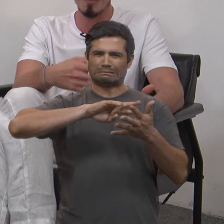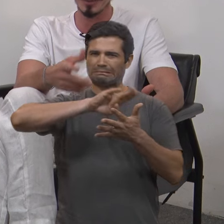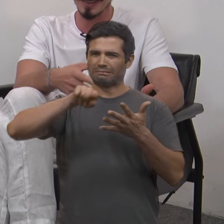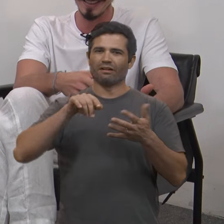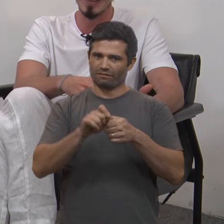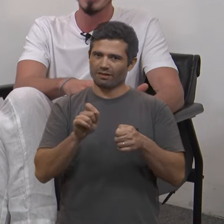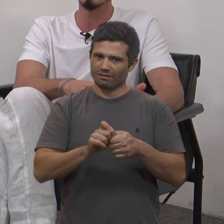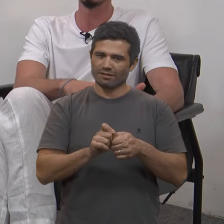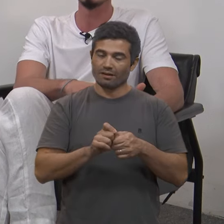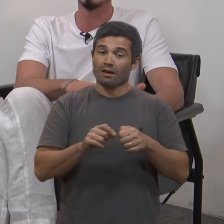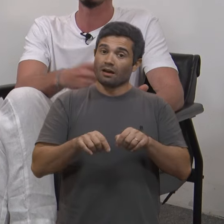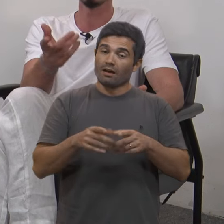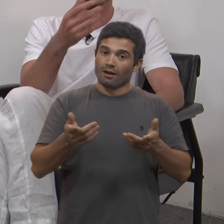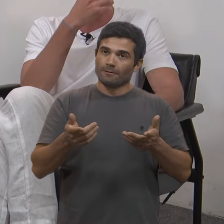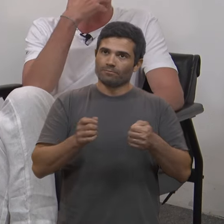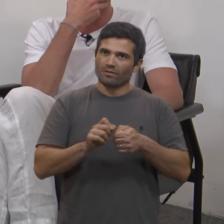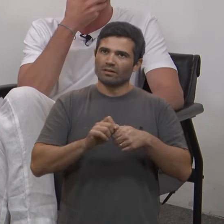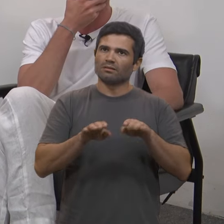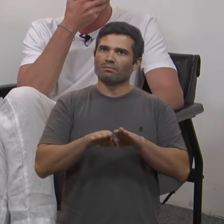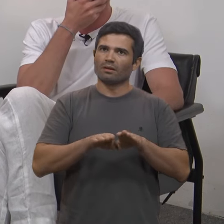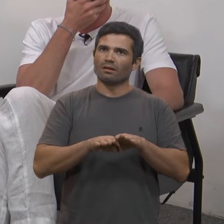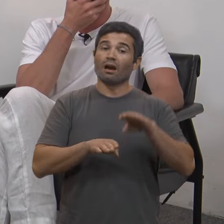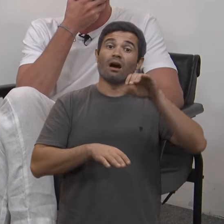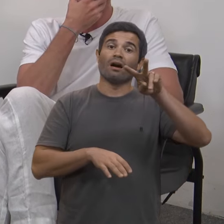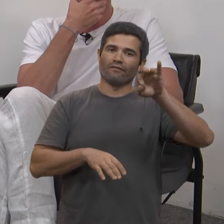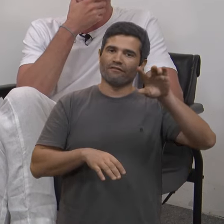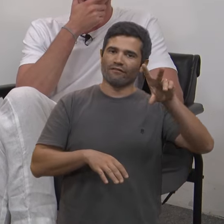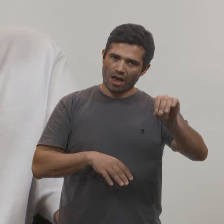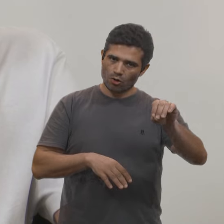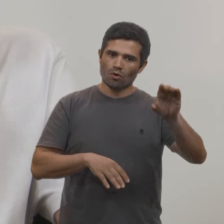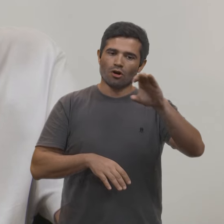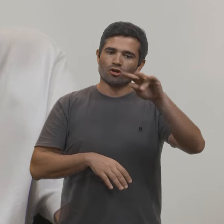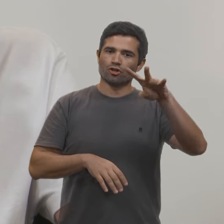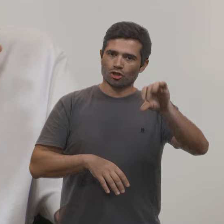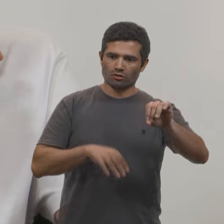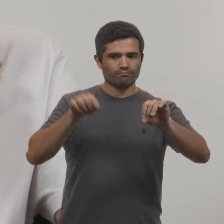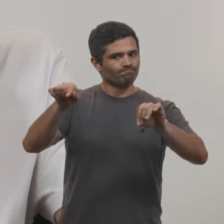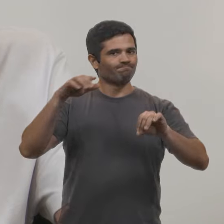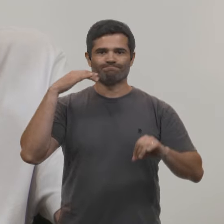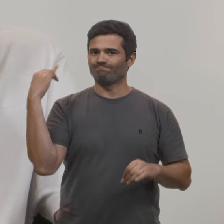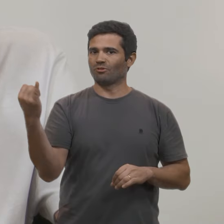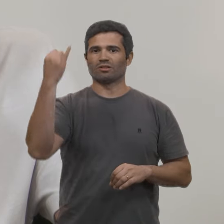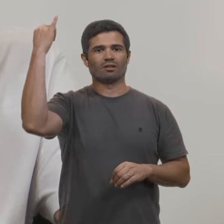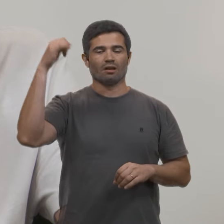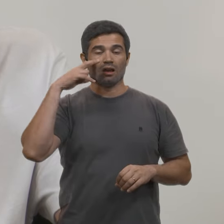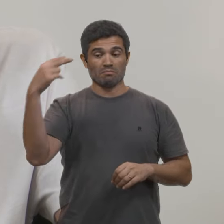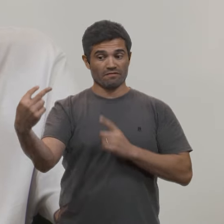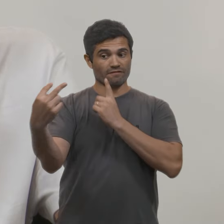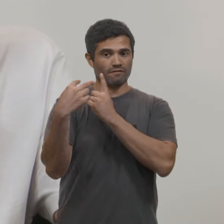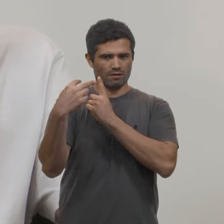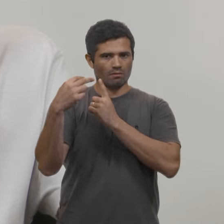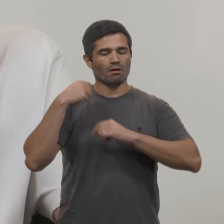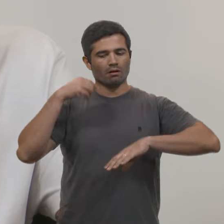não lembro mais o quê, mas enfim, ele fez também Velho Chico. Ele é um cara que tem uma assinatura muito interessante e eu acho que teve